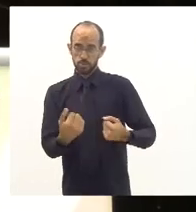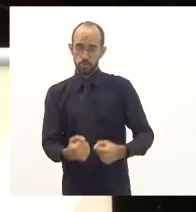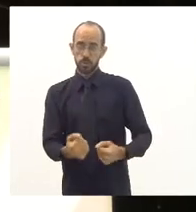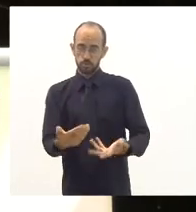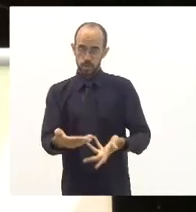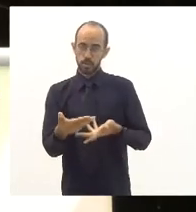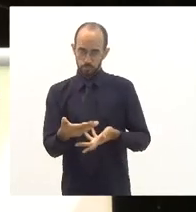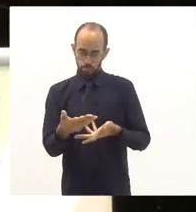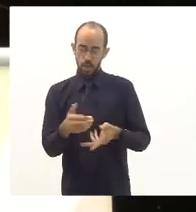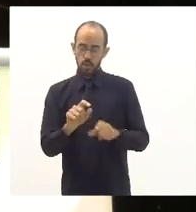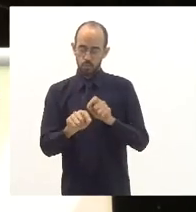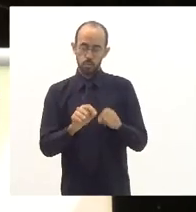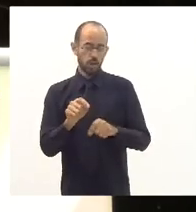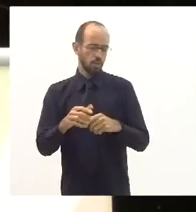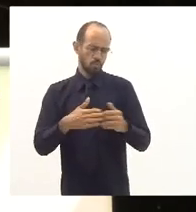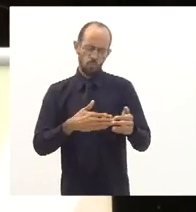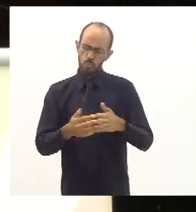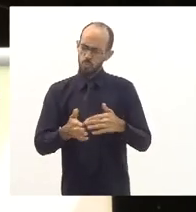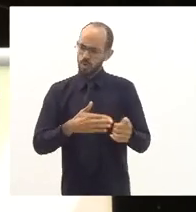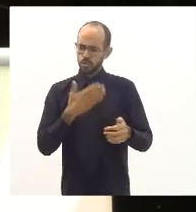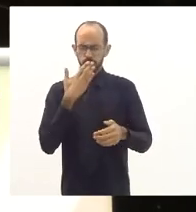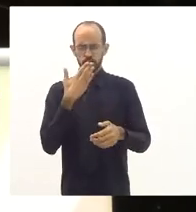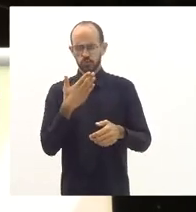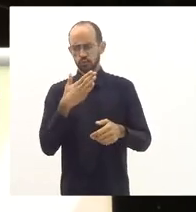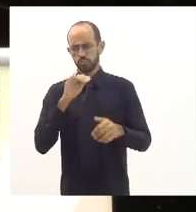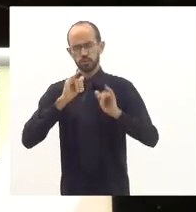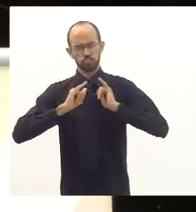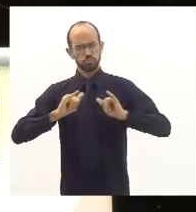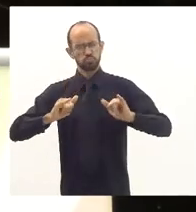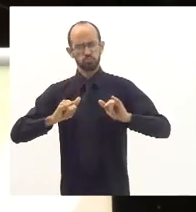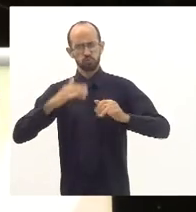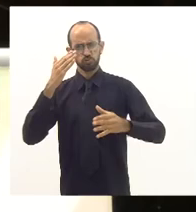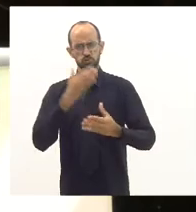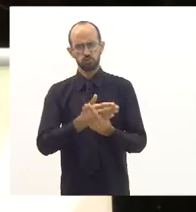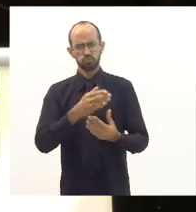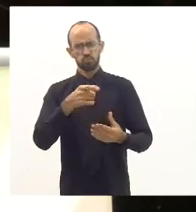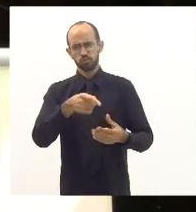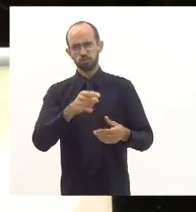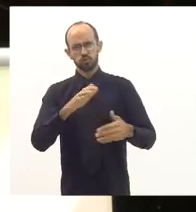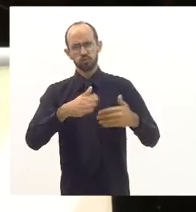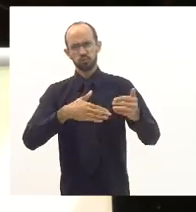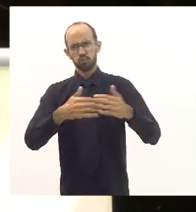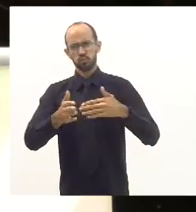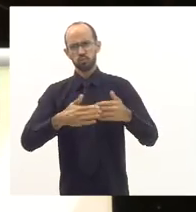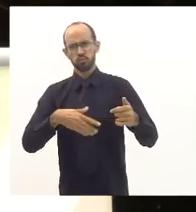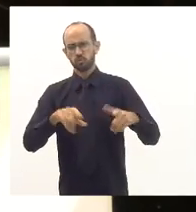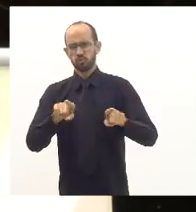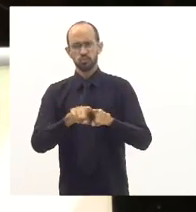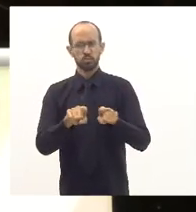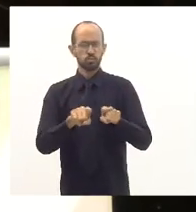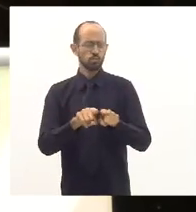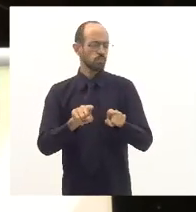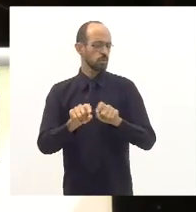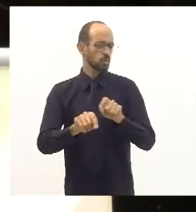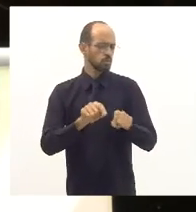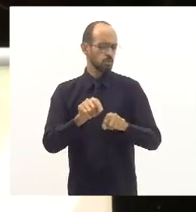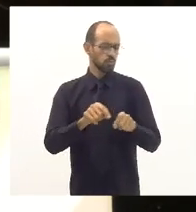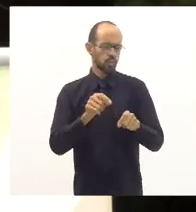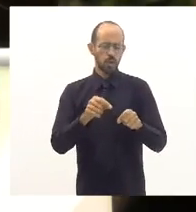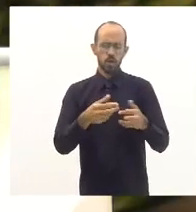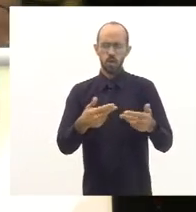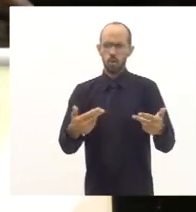receber diretamente qualquer tipo de denúncia, tudo o que